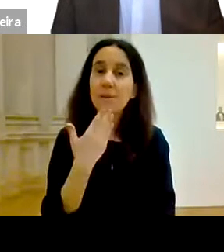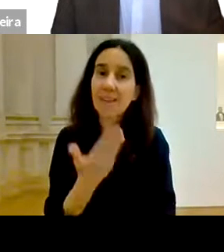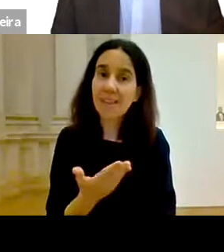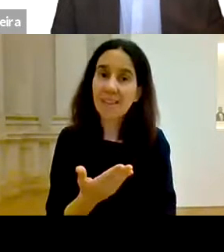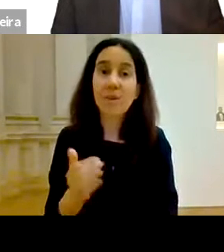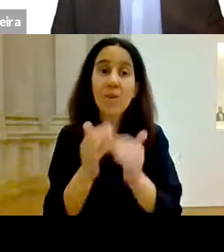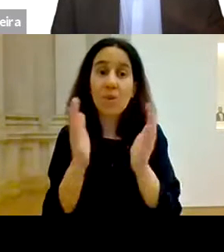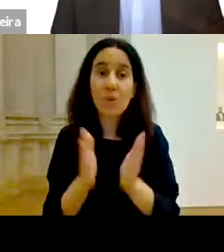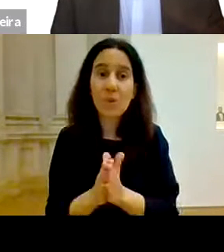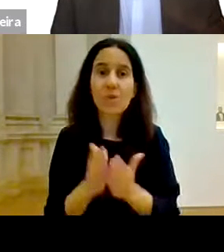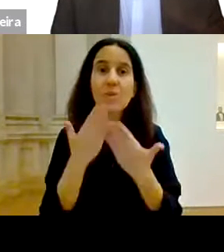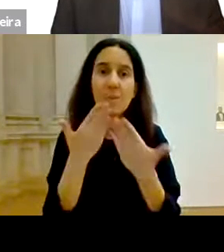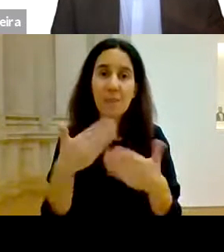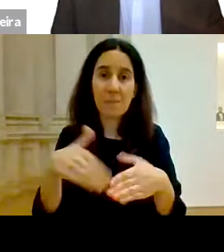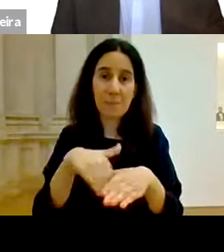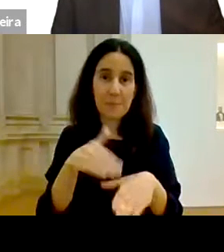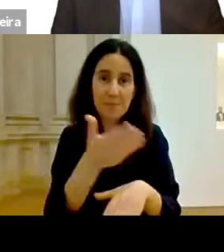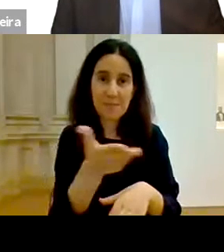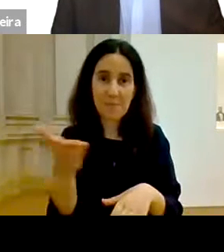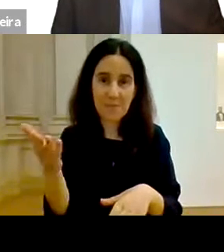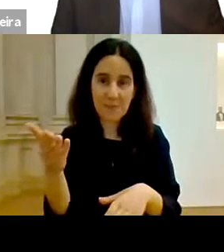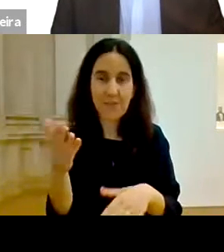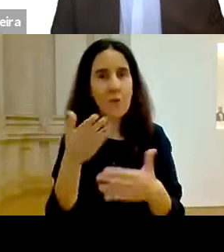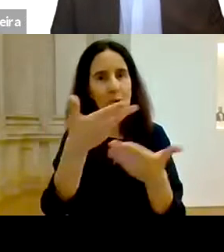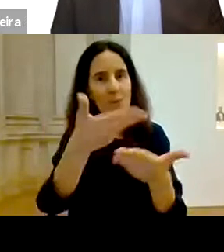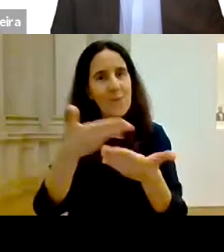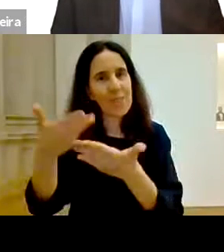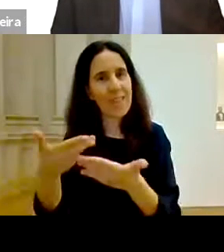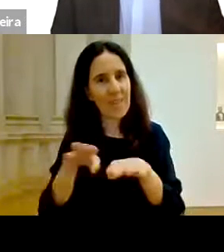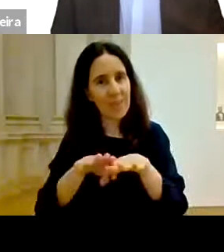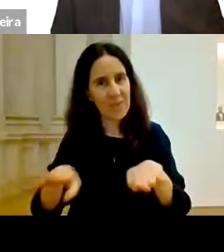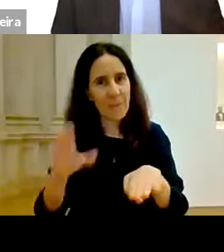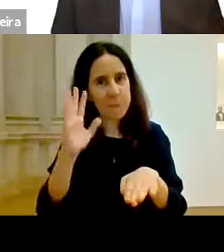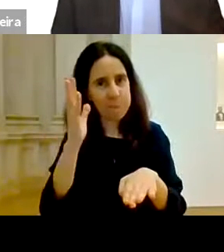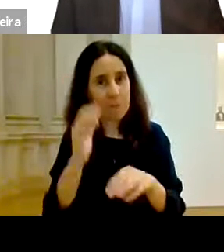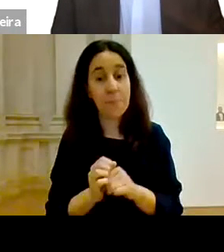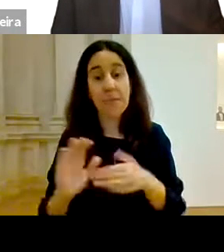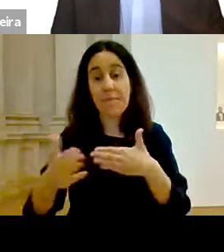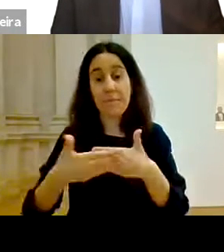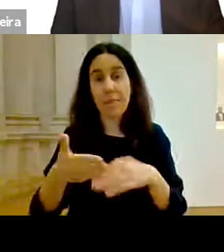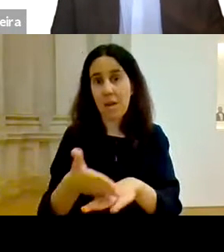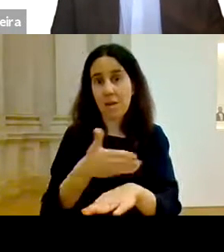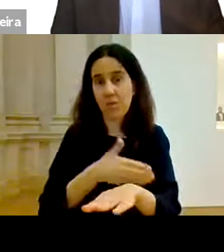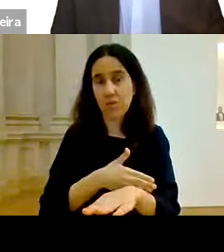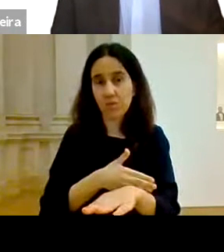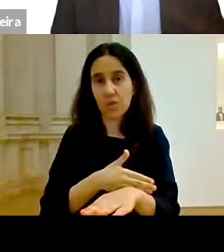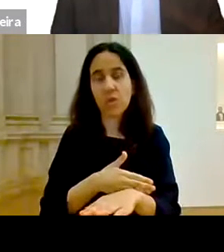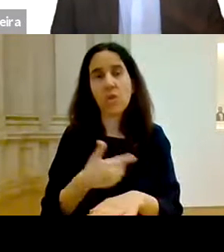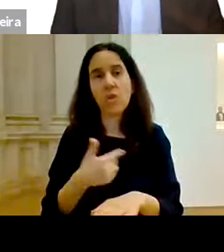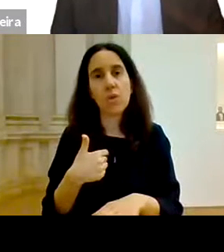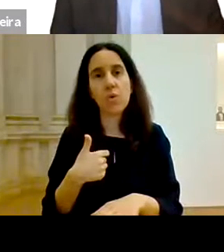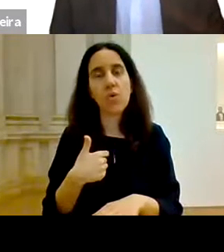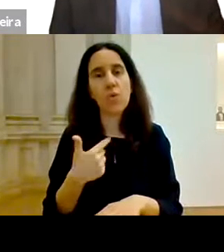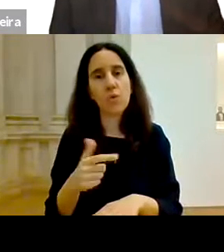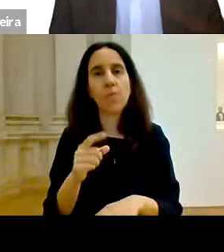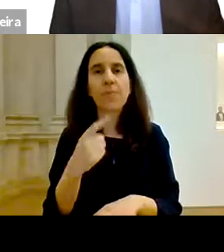Obrigada a todos os participantes e os nossos convidados do painel. Antes de encerrarmos, eu vou lançar